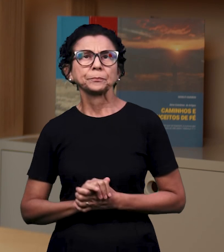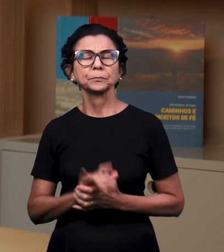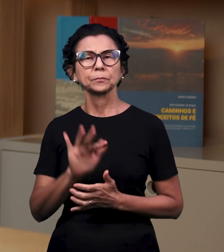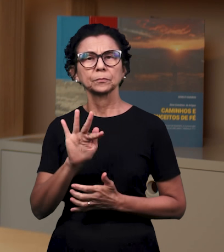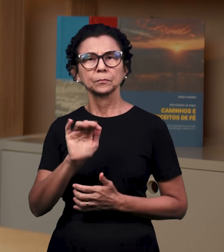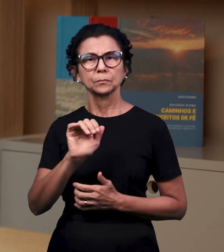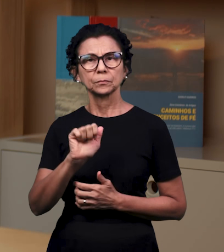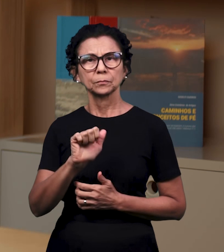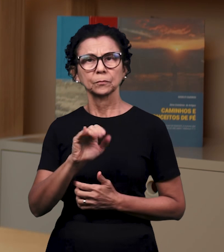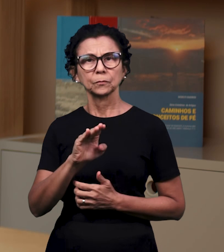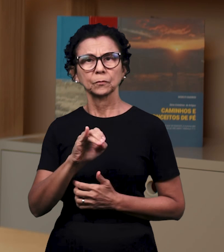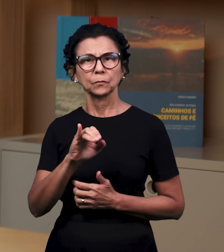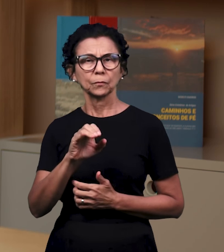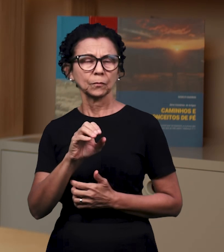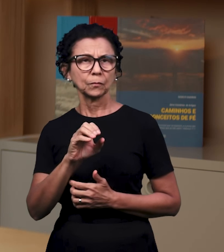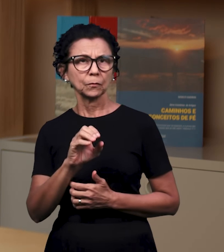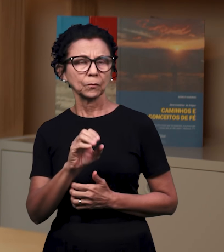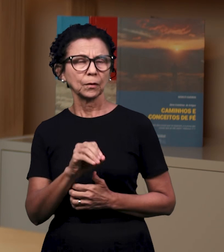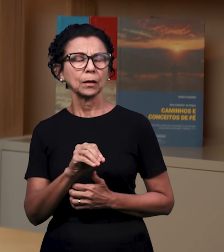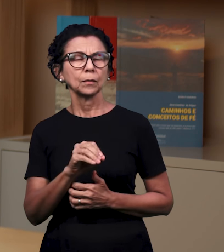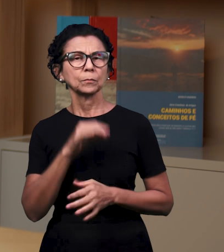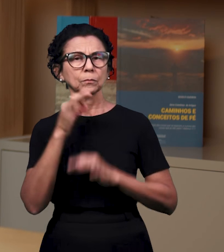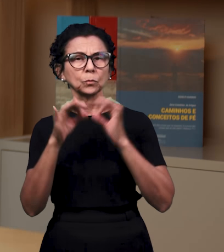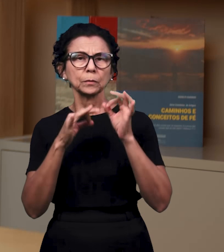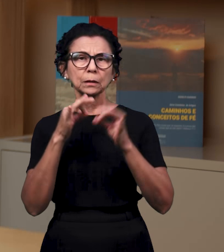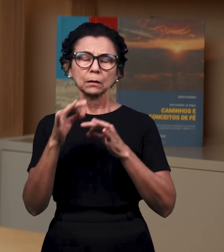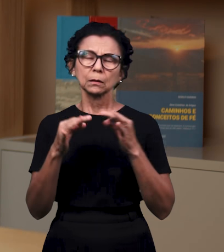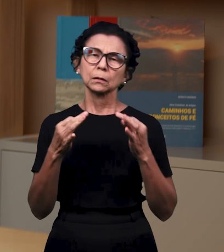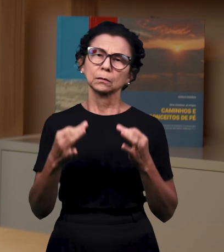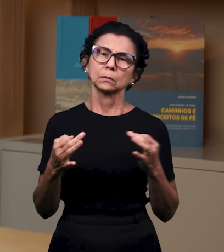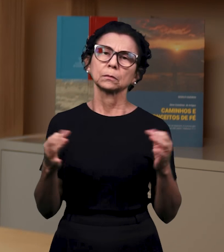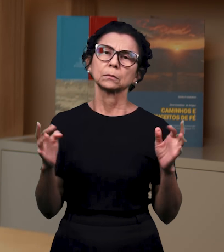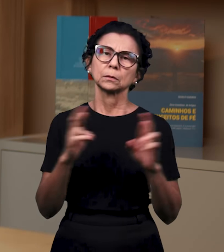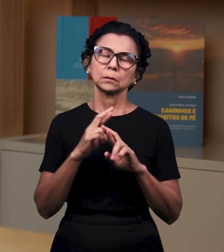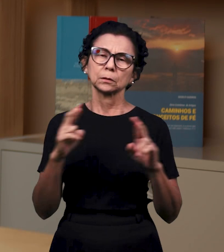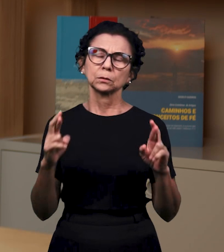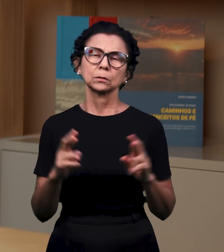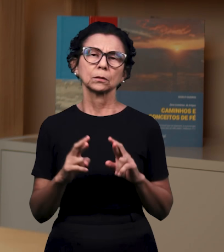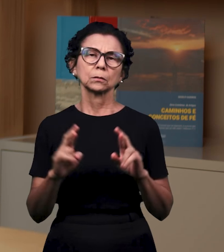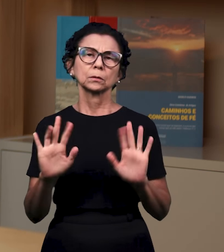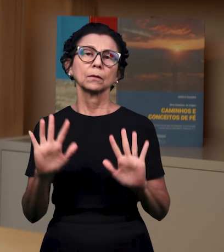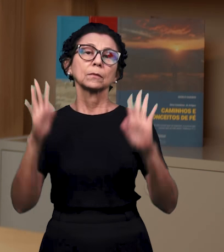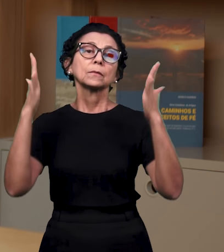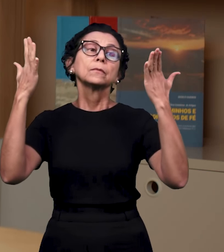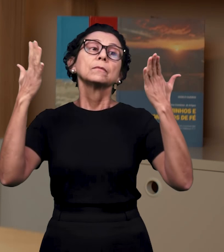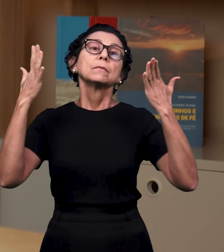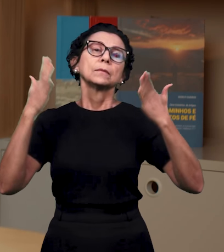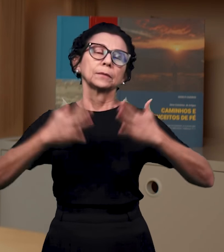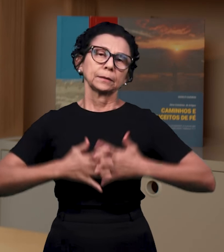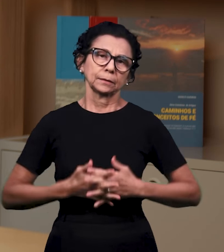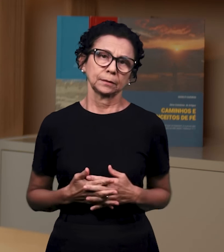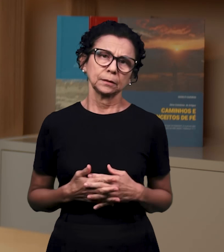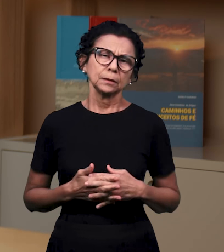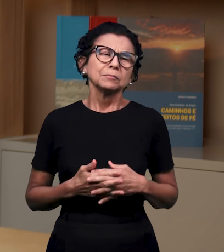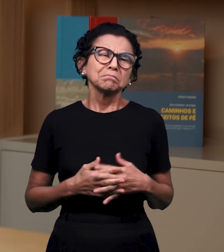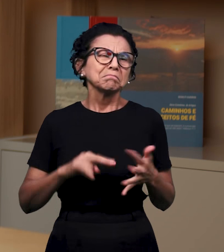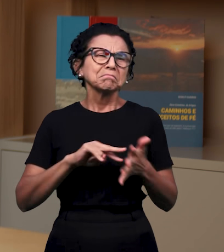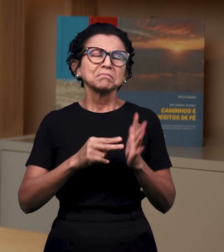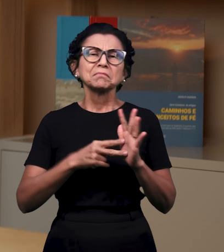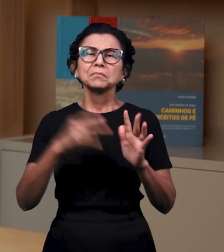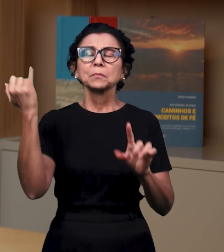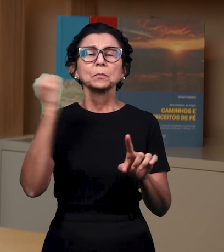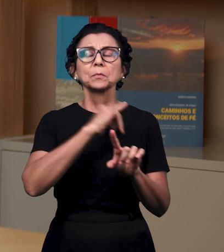né, desta abordagem relacionada a estas festas e o que profeticamente significava